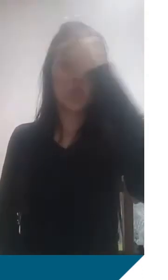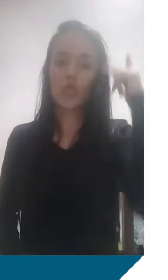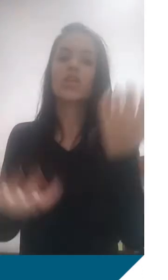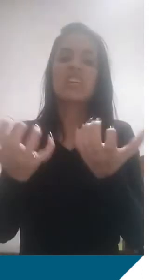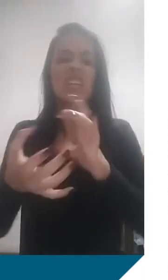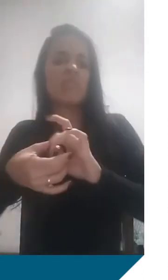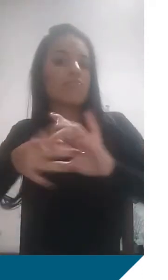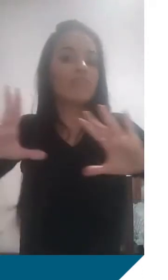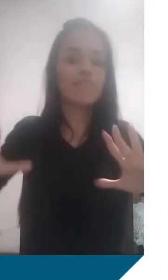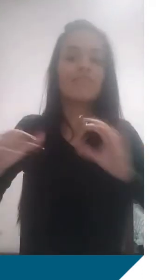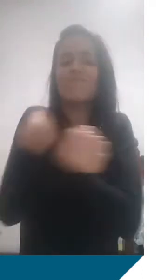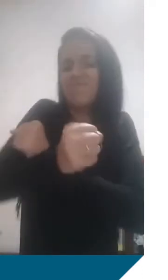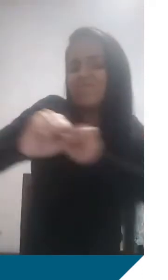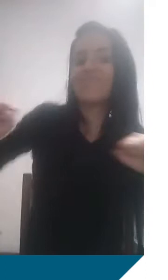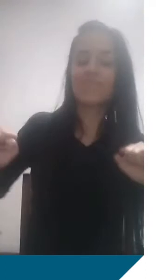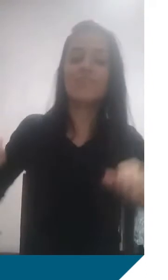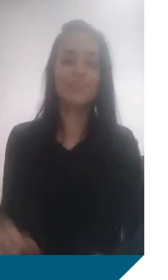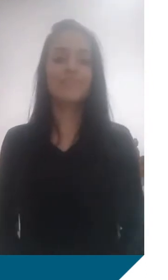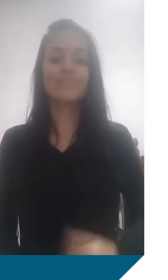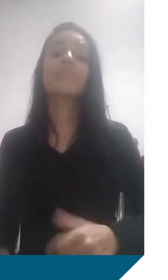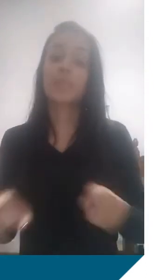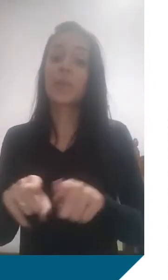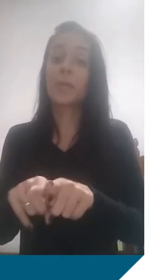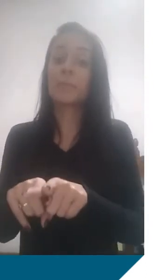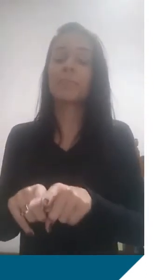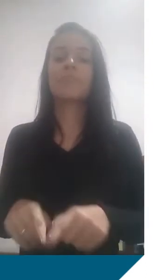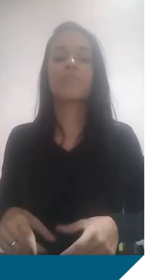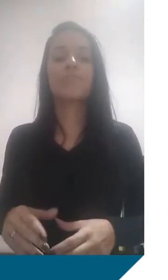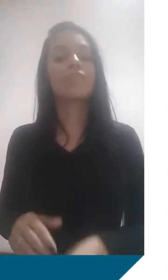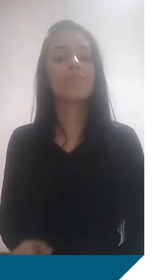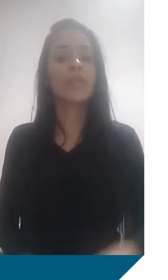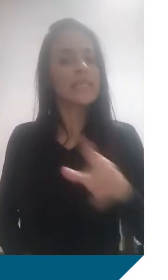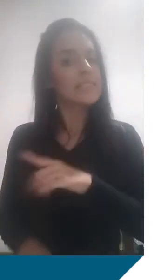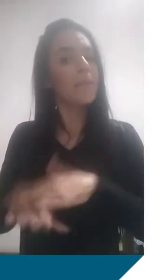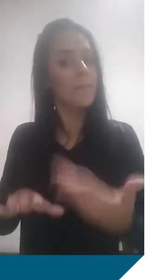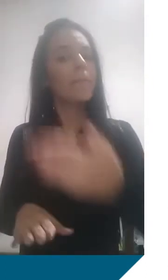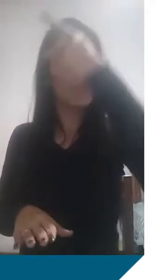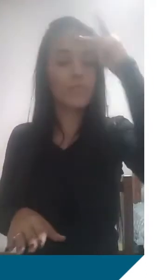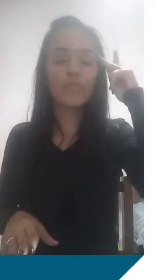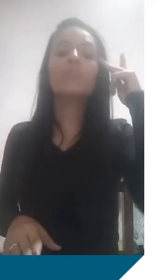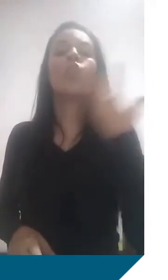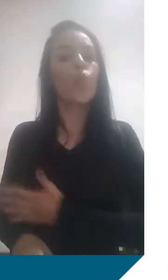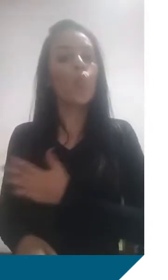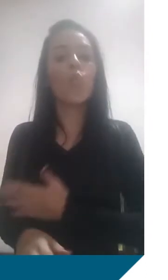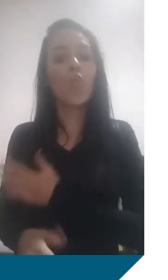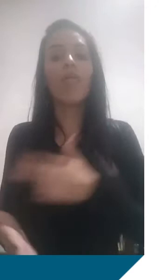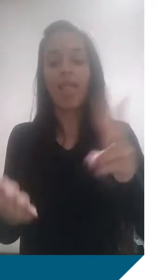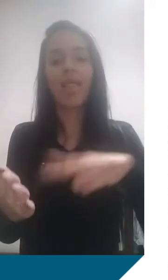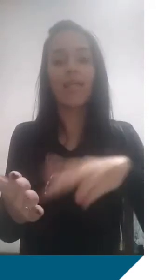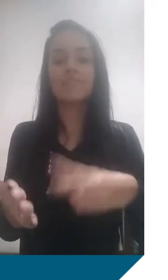país e a formação de um mercado de leitores. Essa pintura é um quadro de Eugène